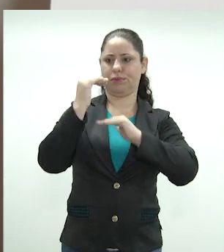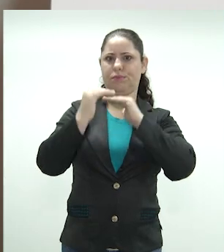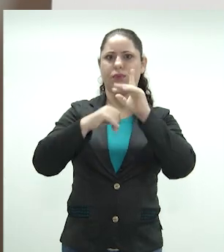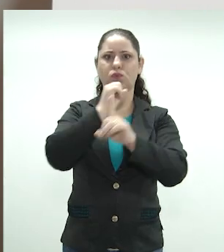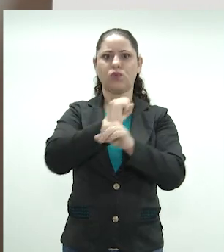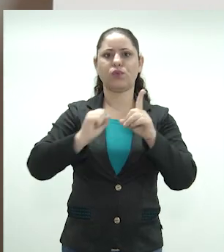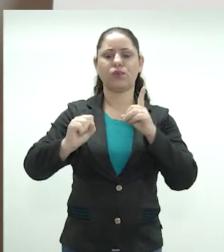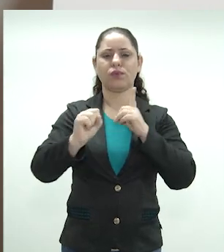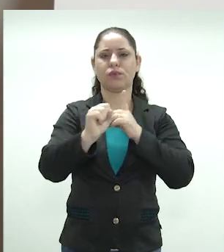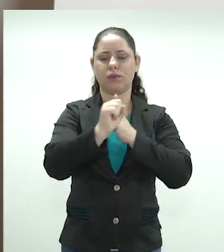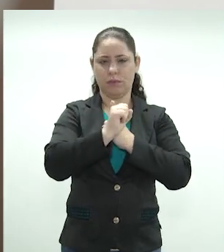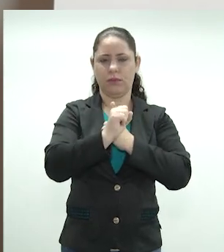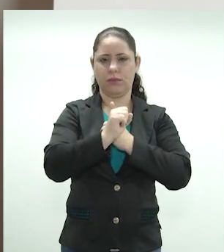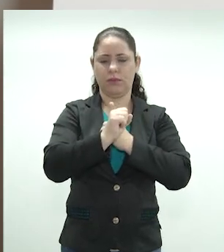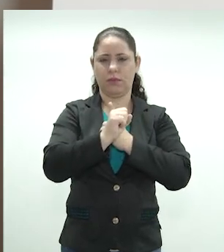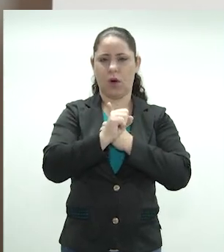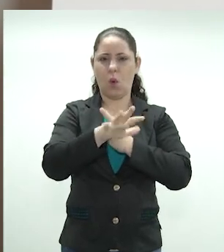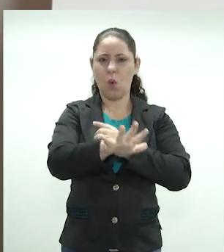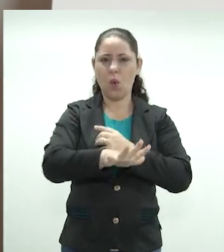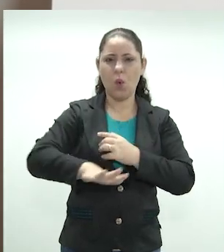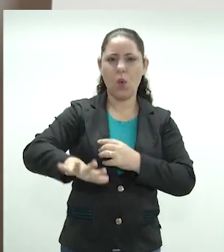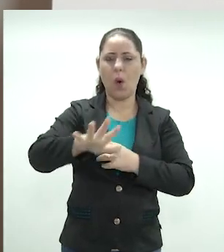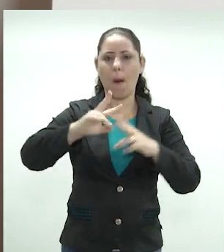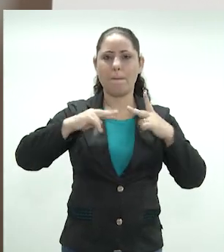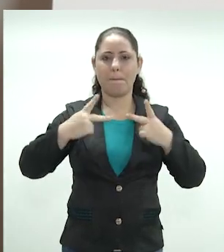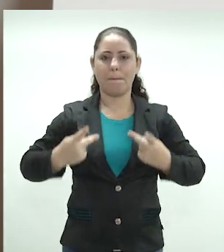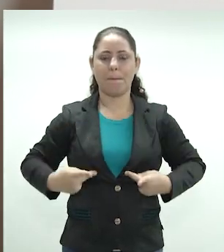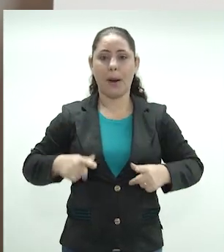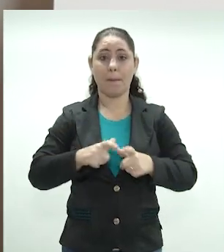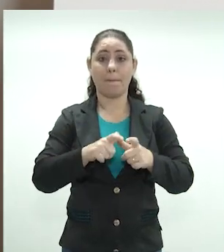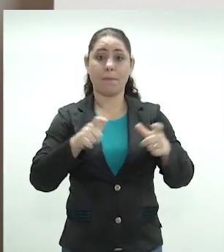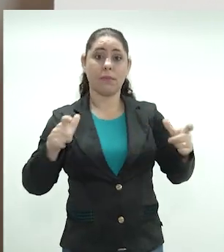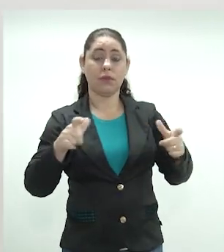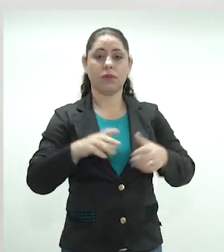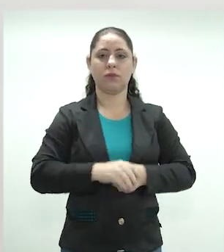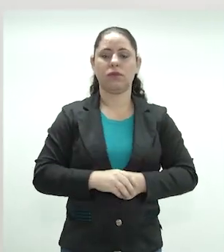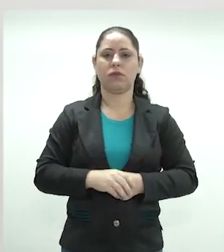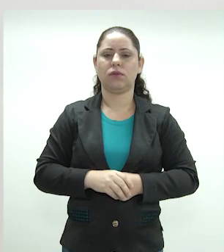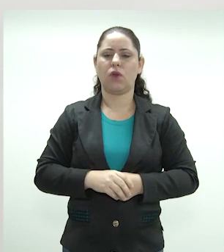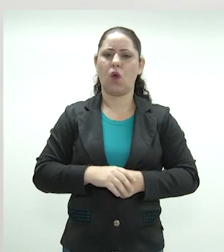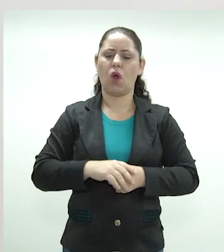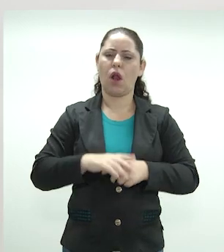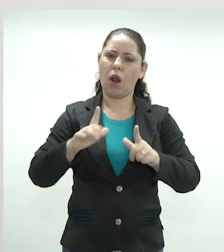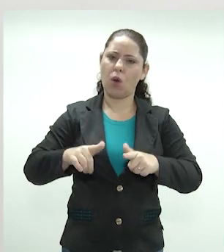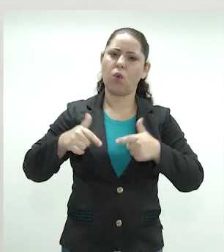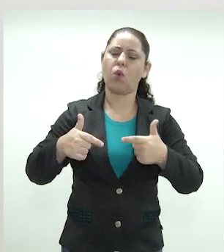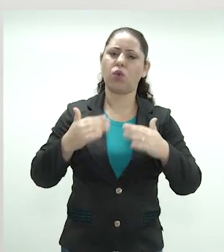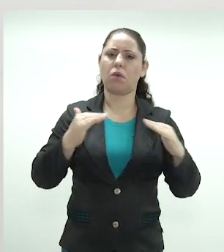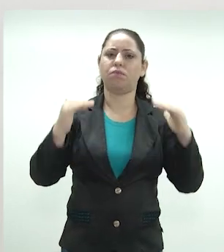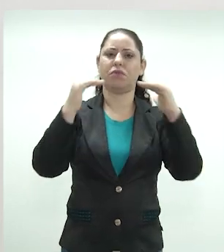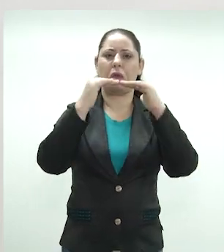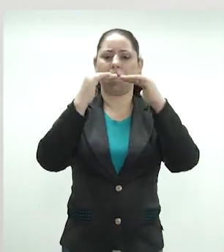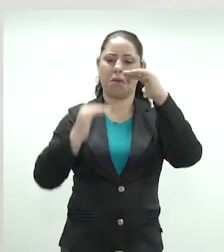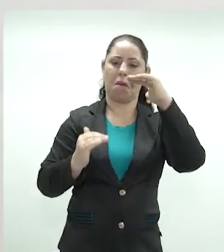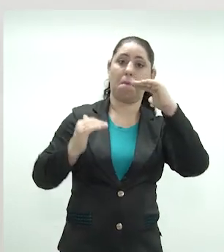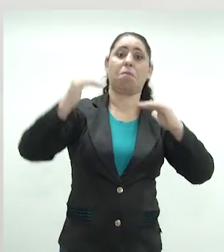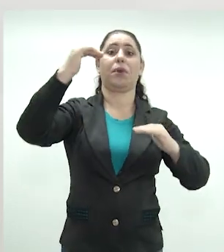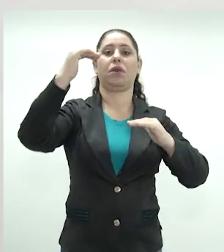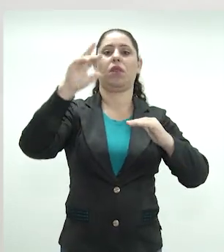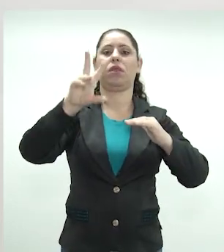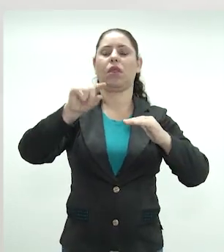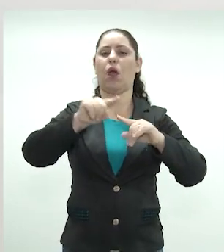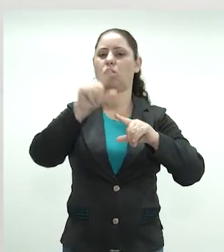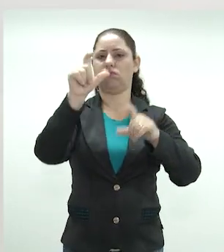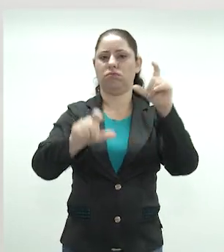desenvolvimento social, um desenvolvimento na área das humanidades muito maior. Então a nossa luta é por igualdade, não é para ser menos ou